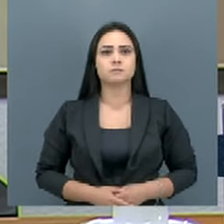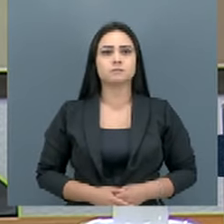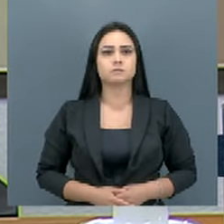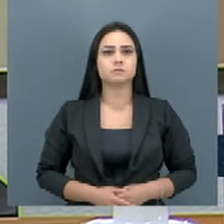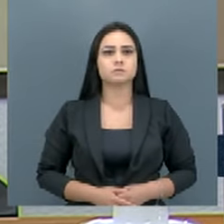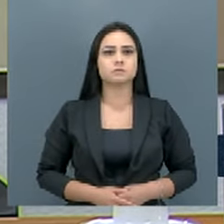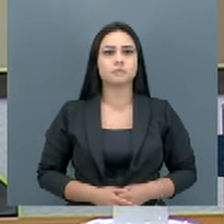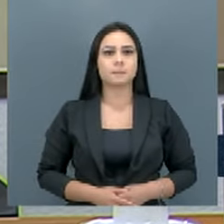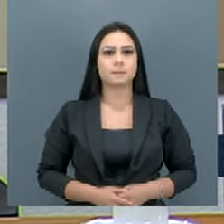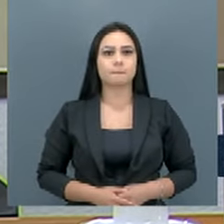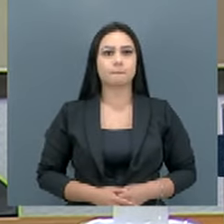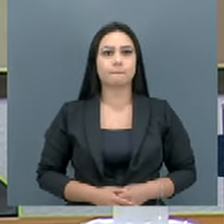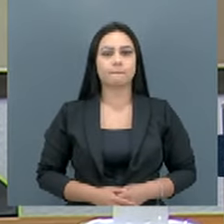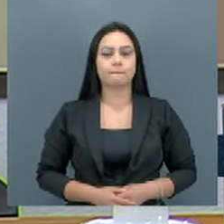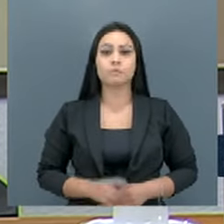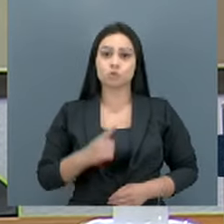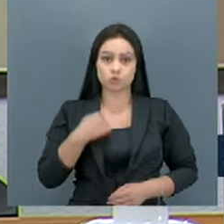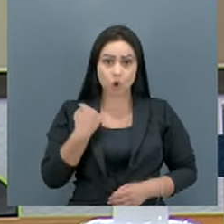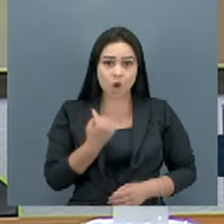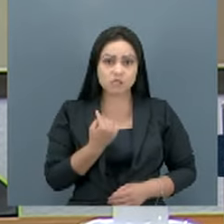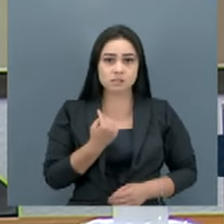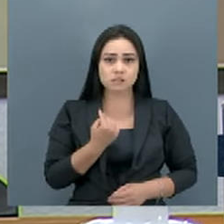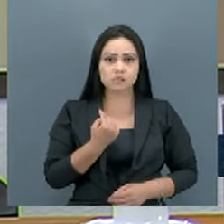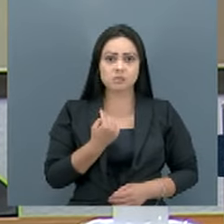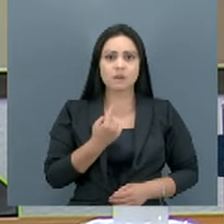Nós queremos produzir.